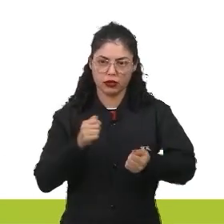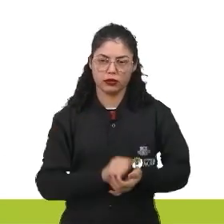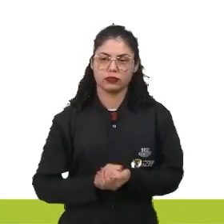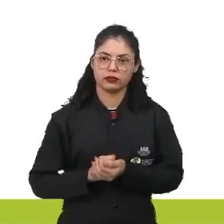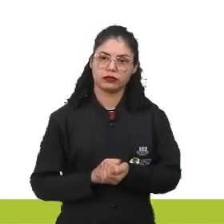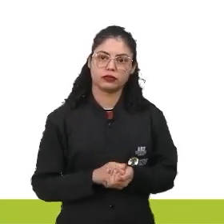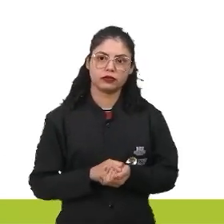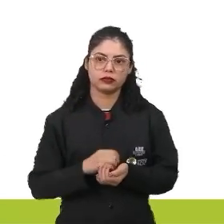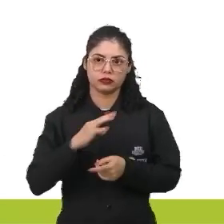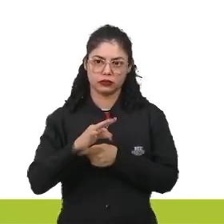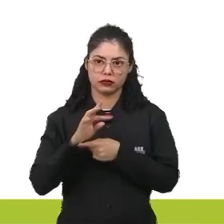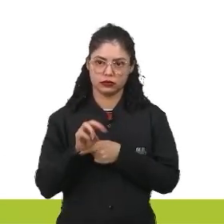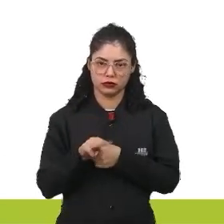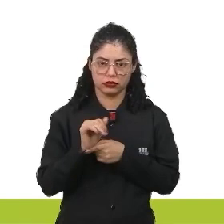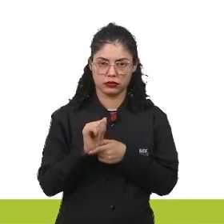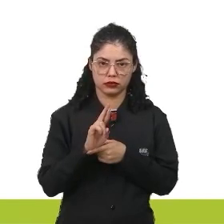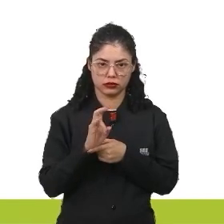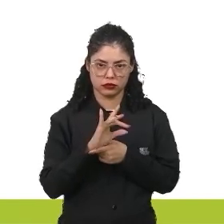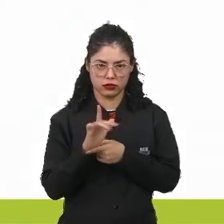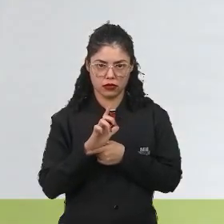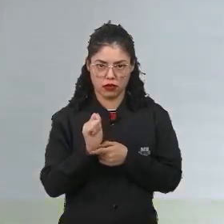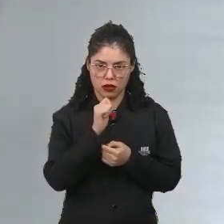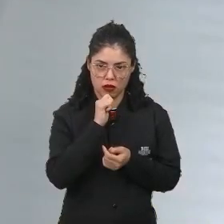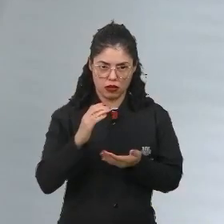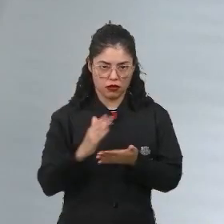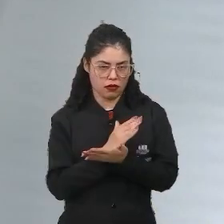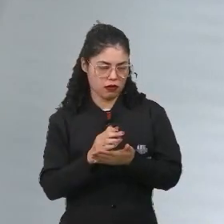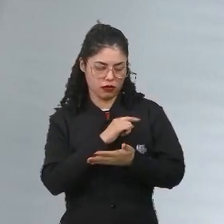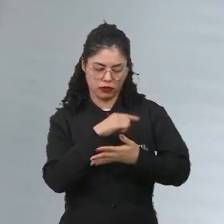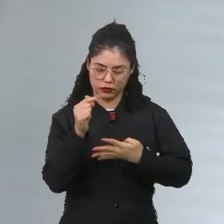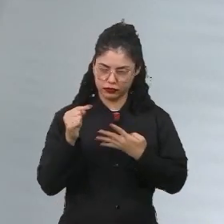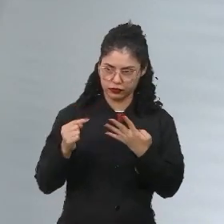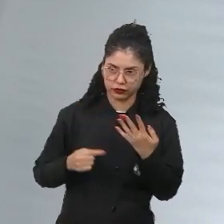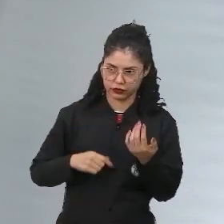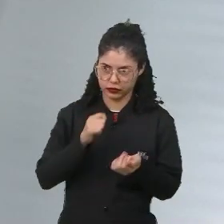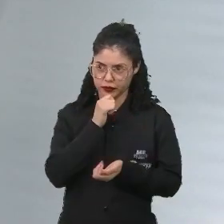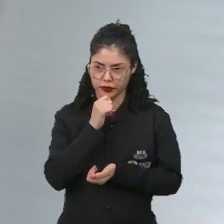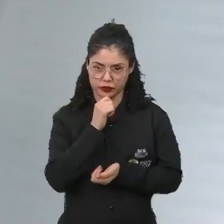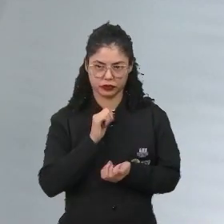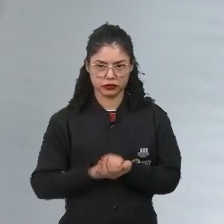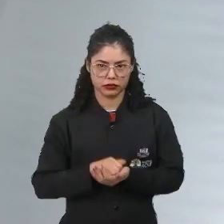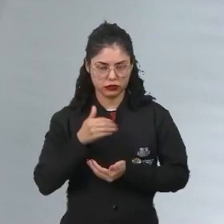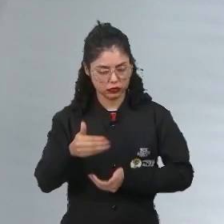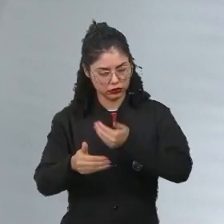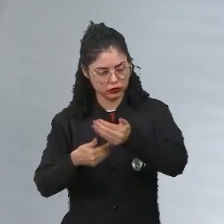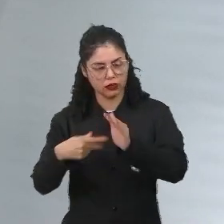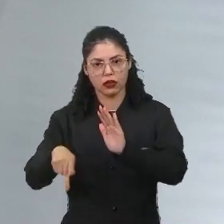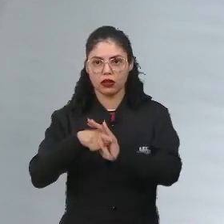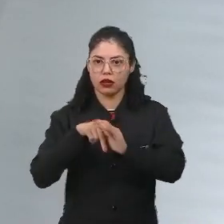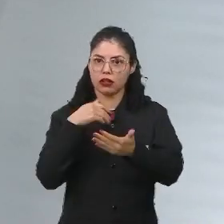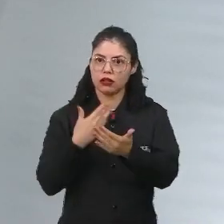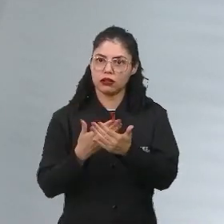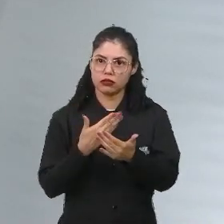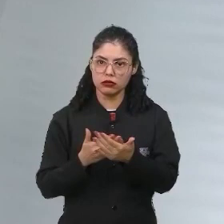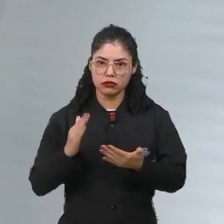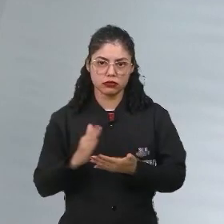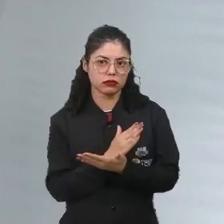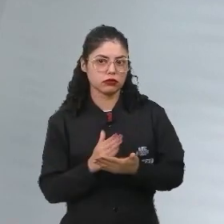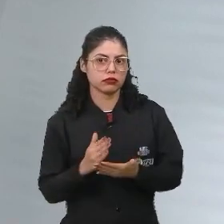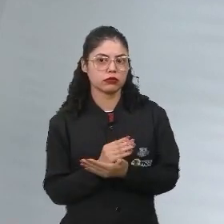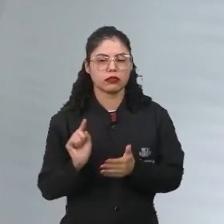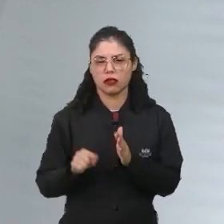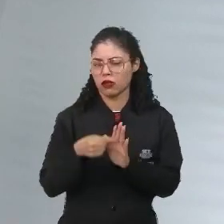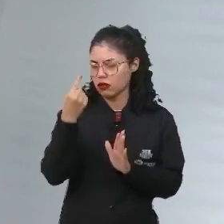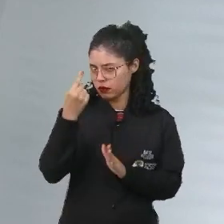de tamização. Então, são alguns métodos utilizados aí. Ao decorrer da nossa aula, nós vamos estudar um